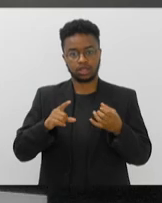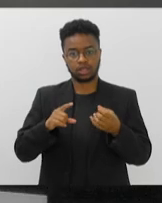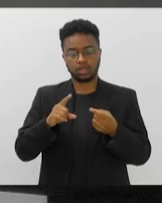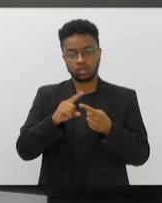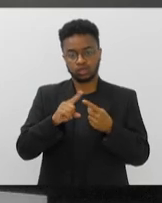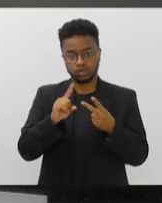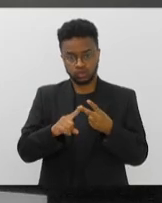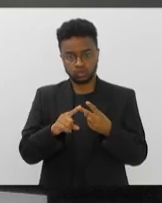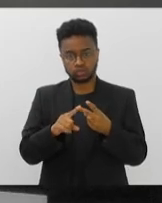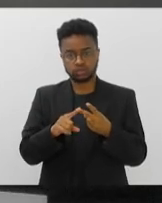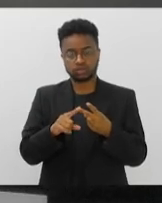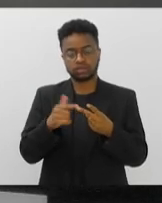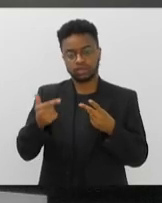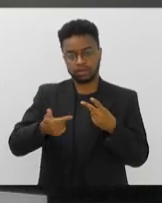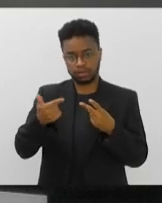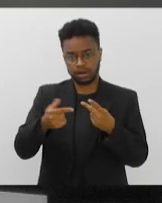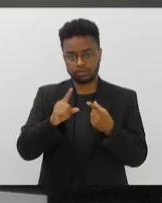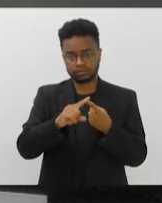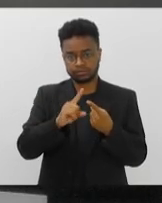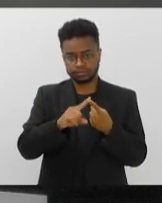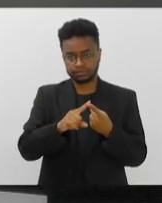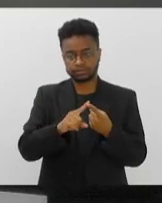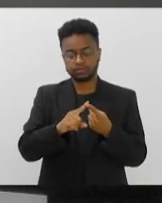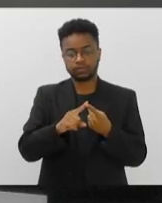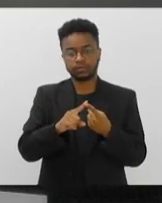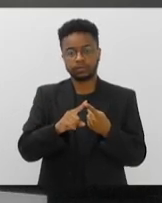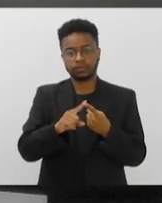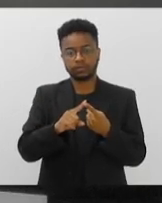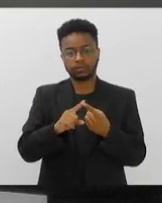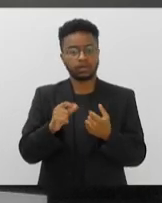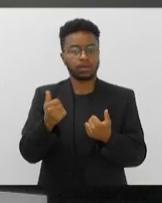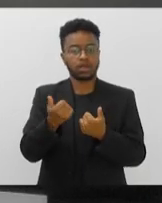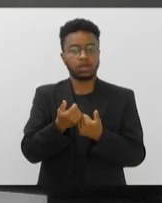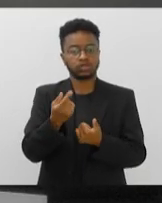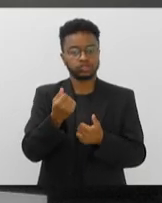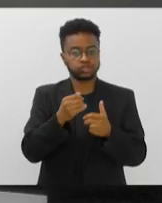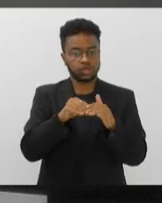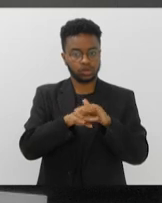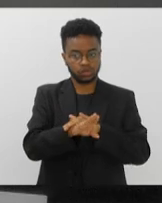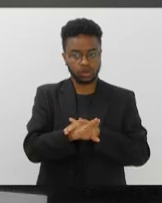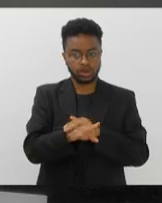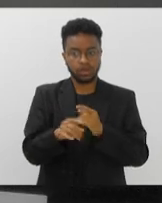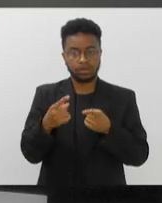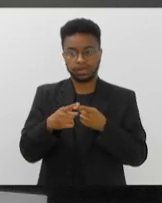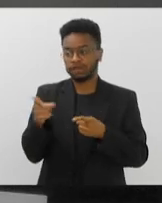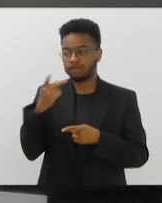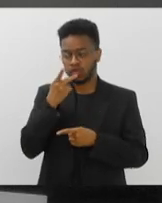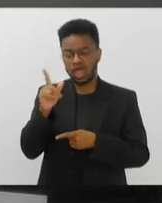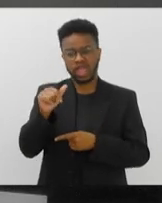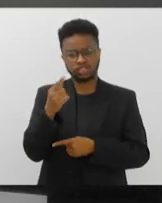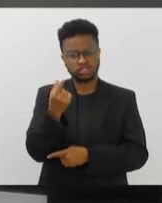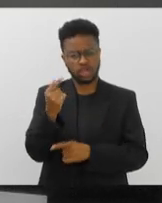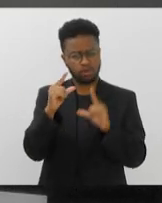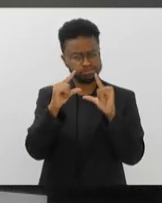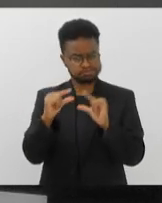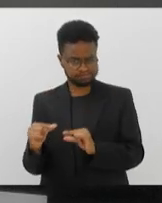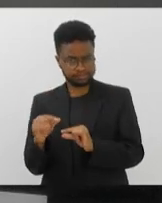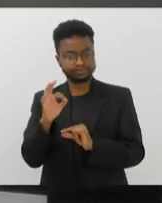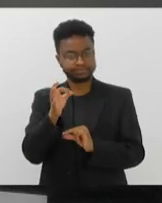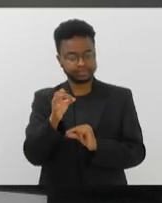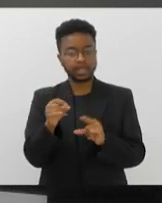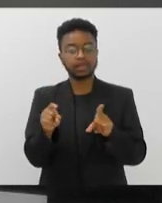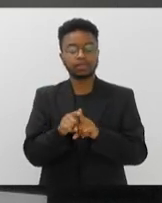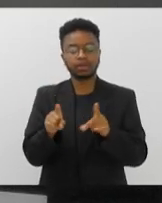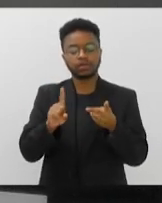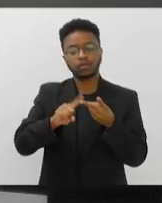frentes de trabalho uma que é fortalecimento do cofre que o senhor falou Olha uma miséria lá né E outra é a